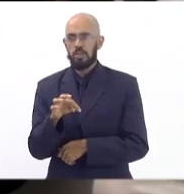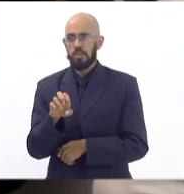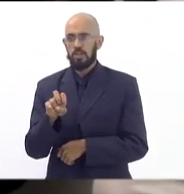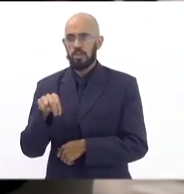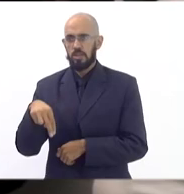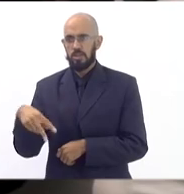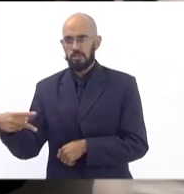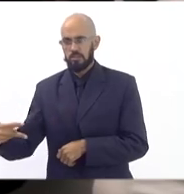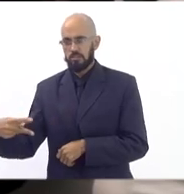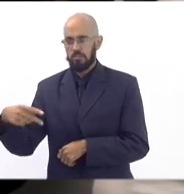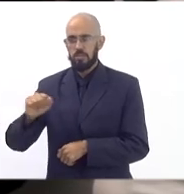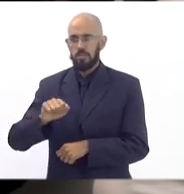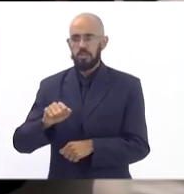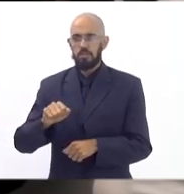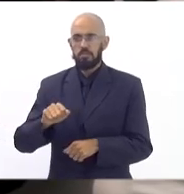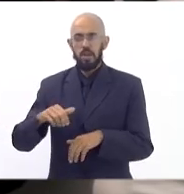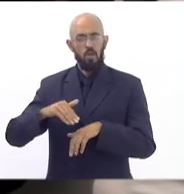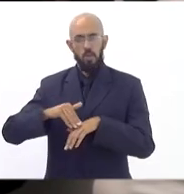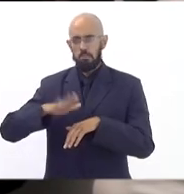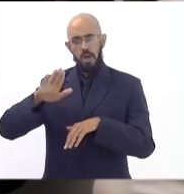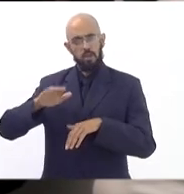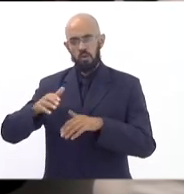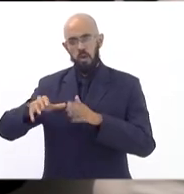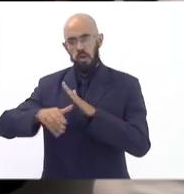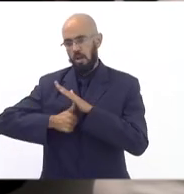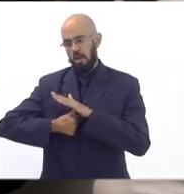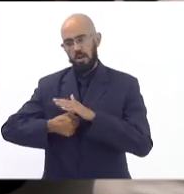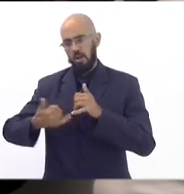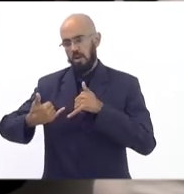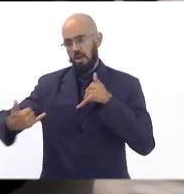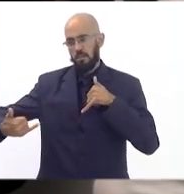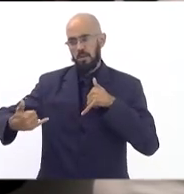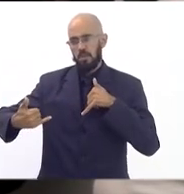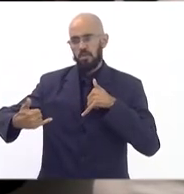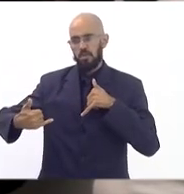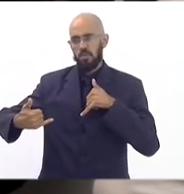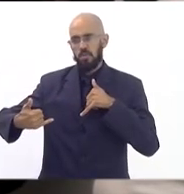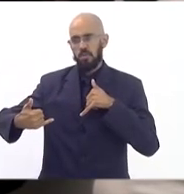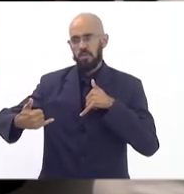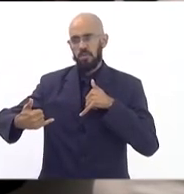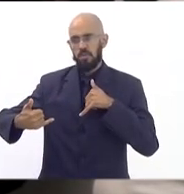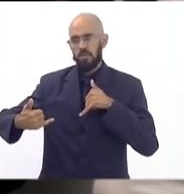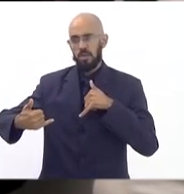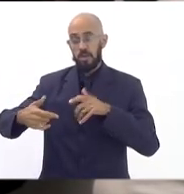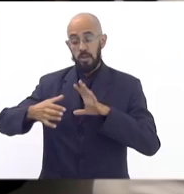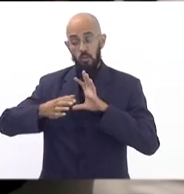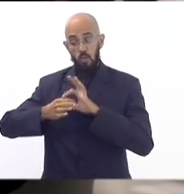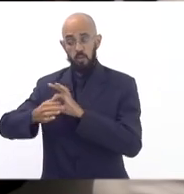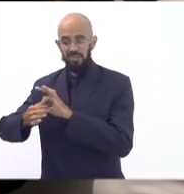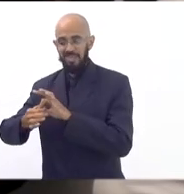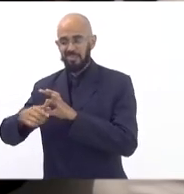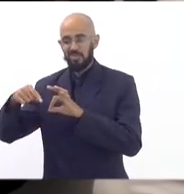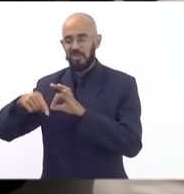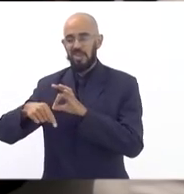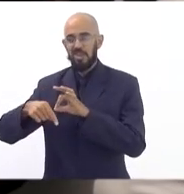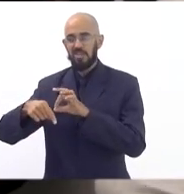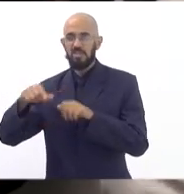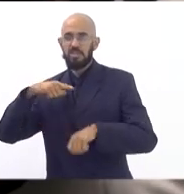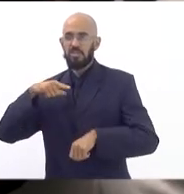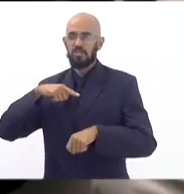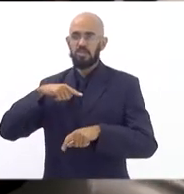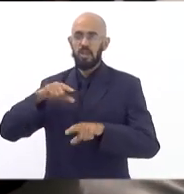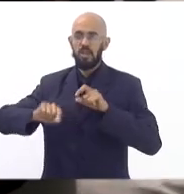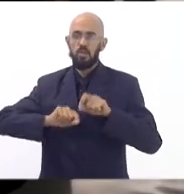sobre o aumento do jogo de cabra dentro da operação da SuperVia evento do ano desse processo a gente tem acompanhado